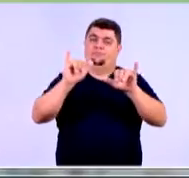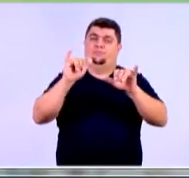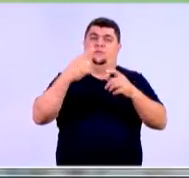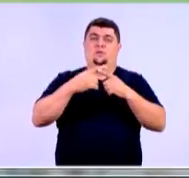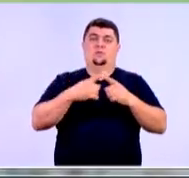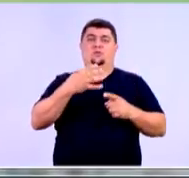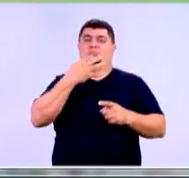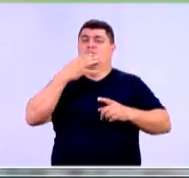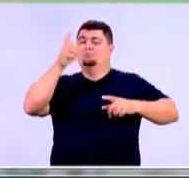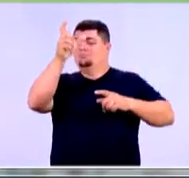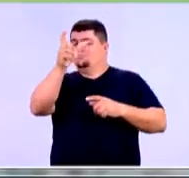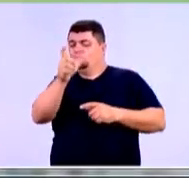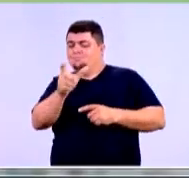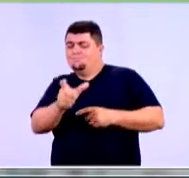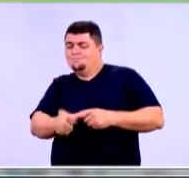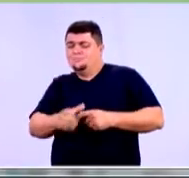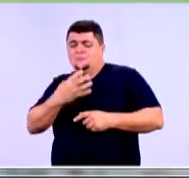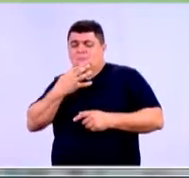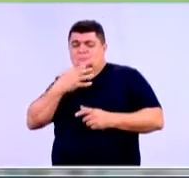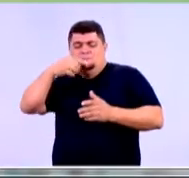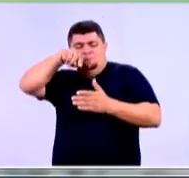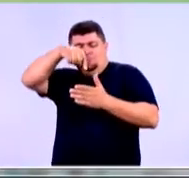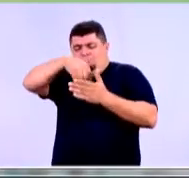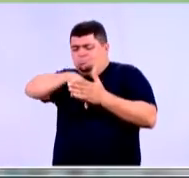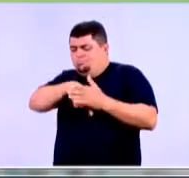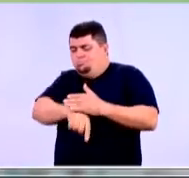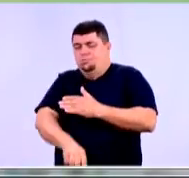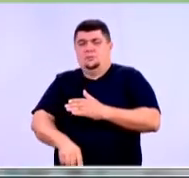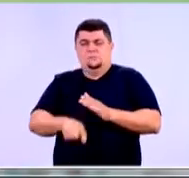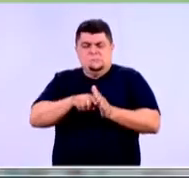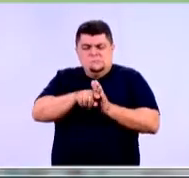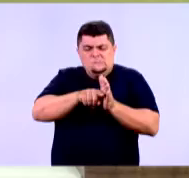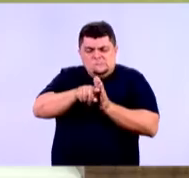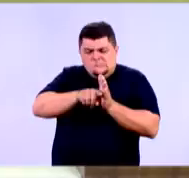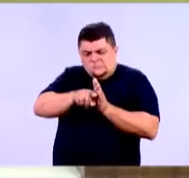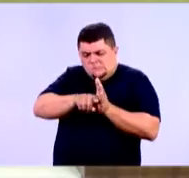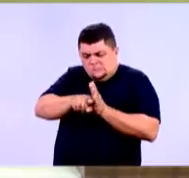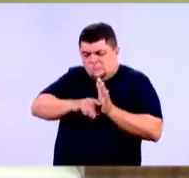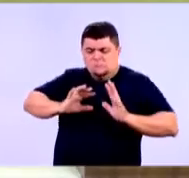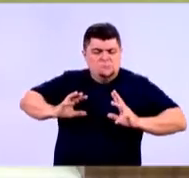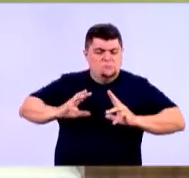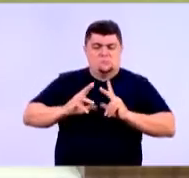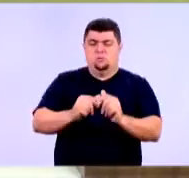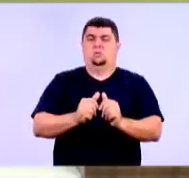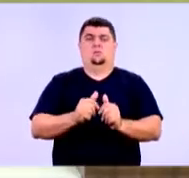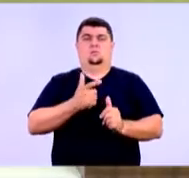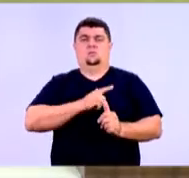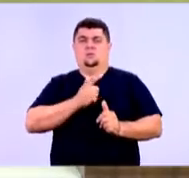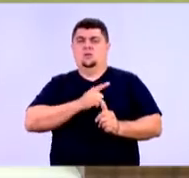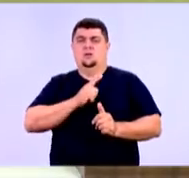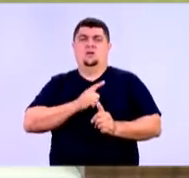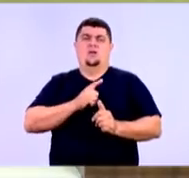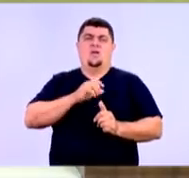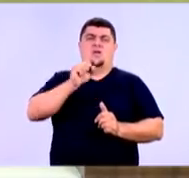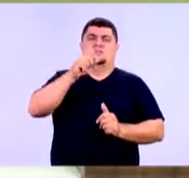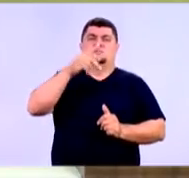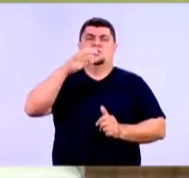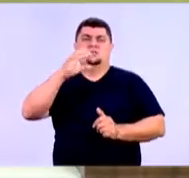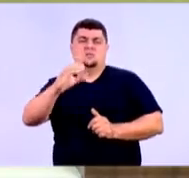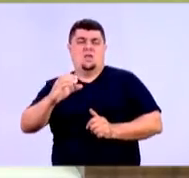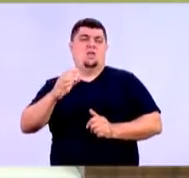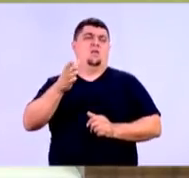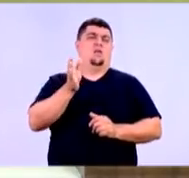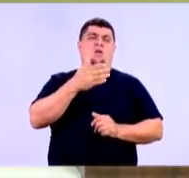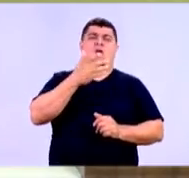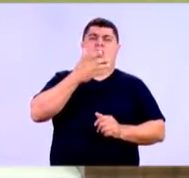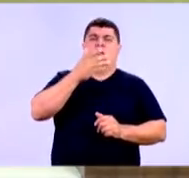Essa parte de histórico é basicamente informação. O banco vai verificar junto às instituições de proteção ao crédito, junto a outras